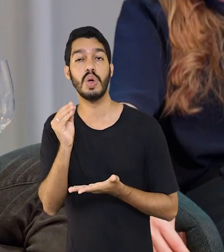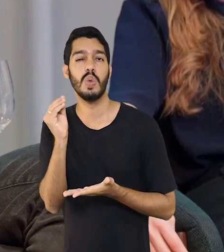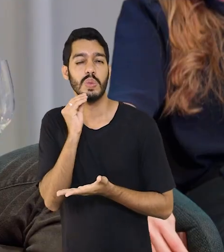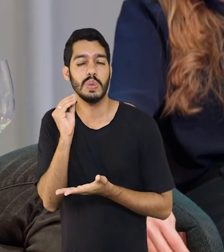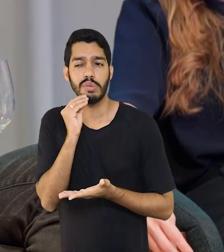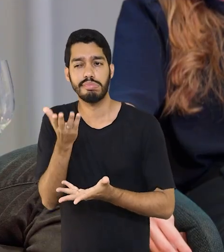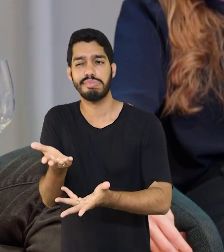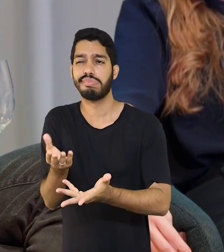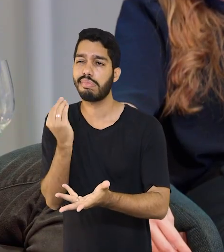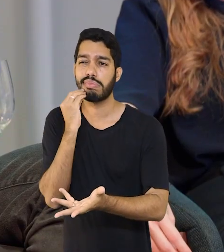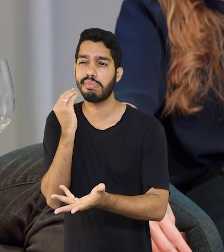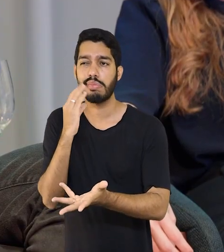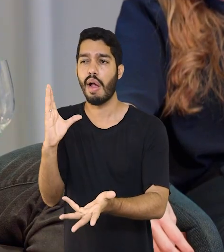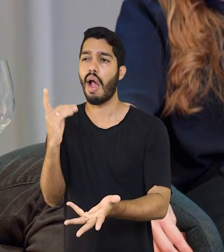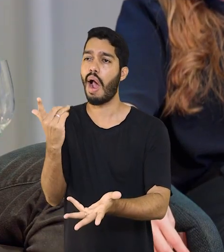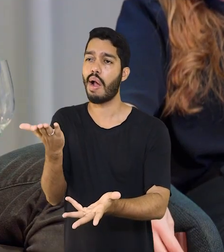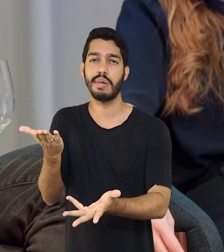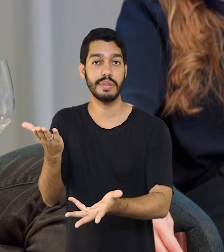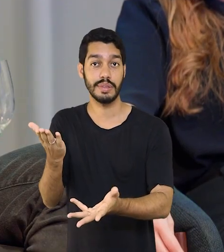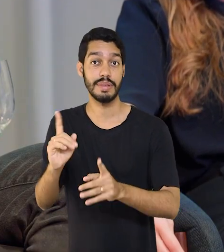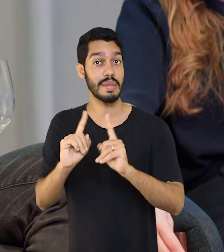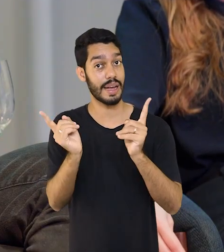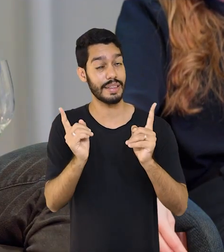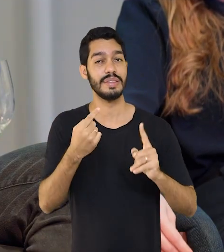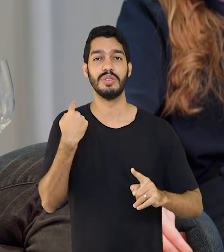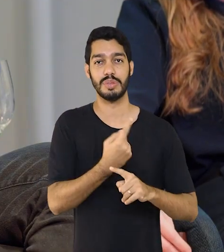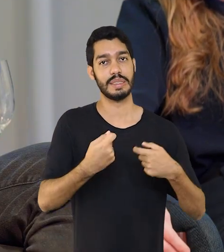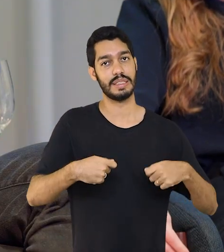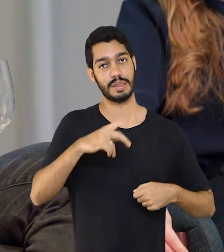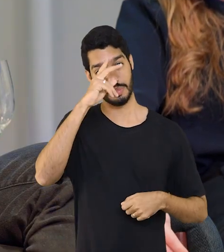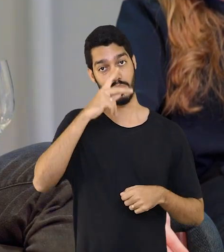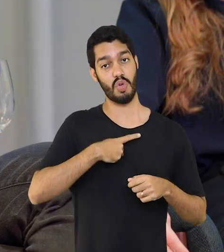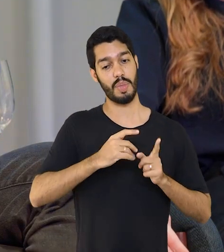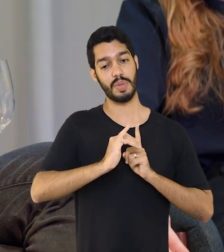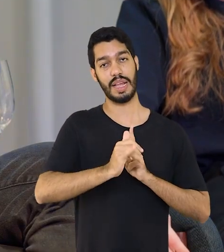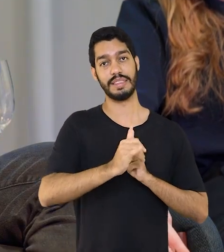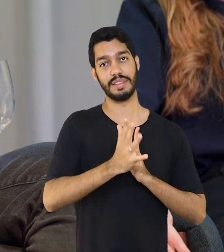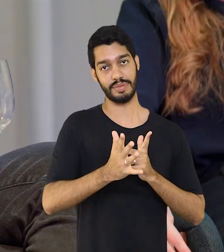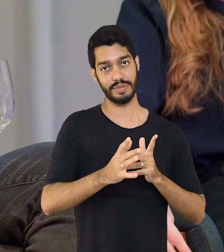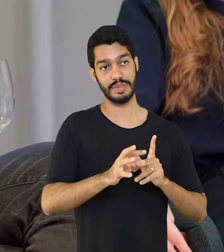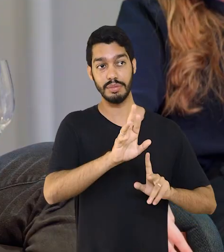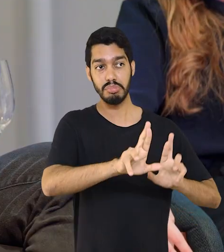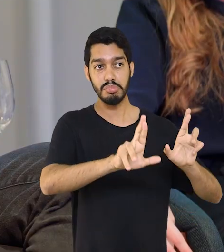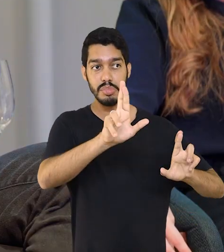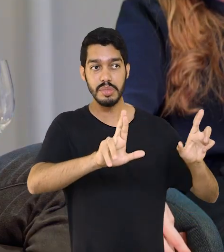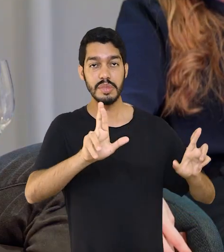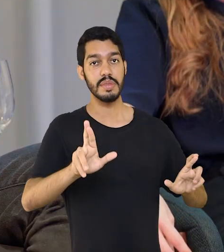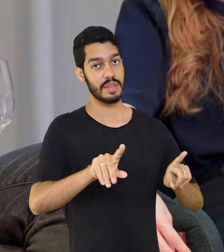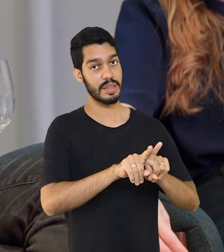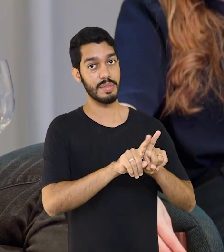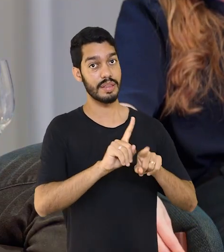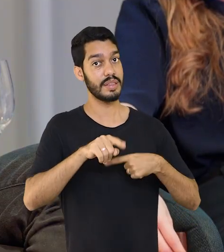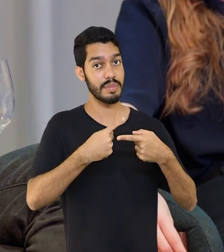óbvio algumas coisas que a gente está trazendo aqui para a discussão, a gente tem que criar as nossas próprias narrativas e articular os atores